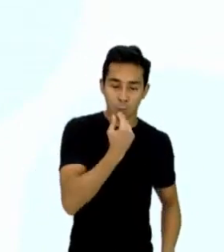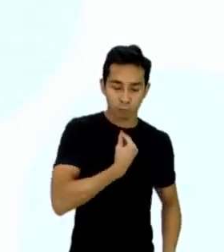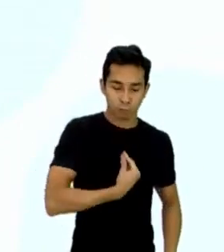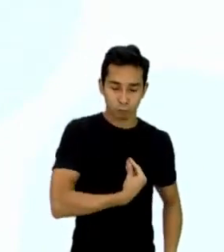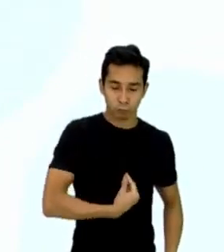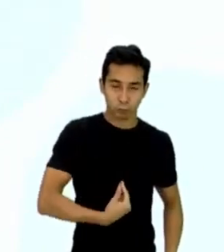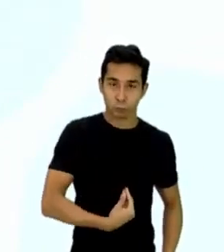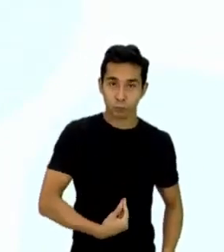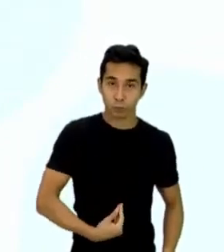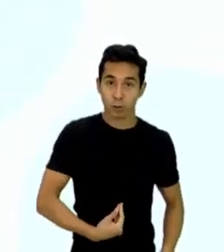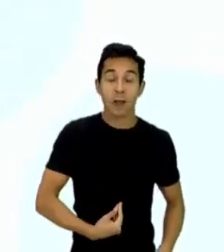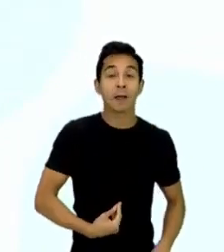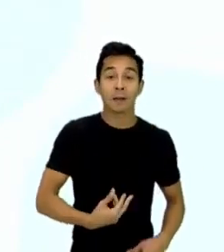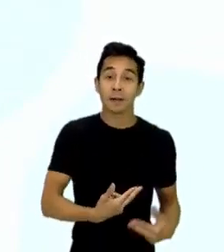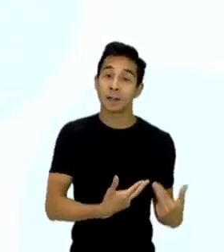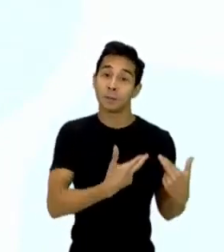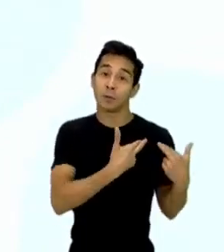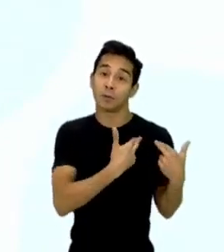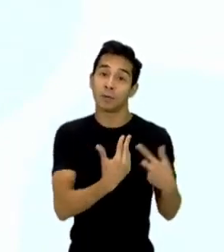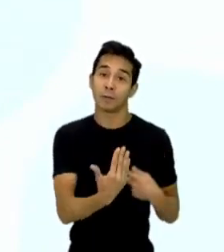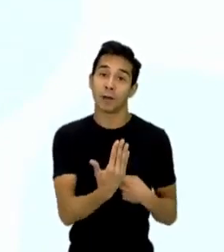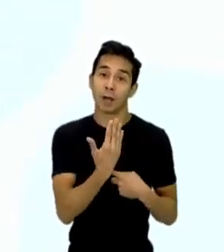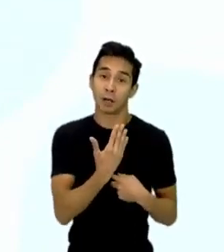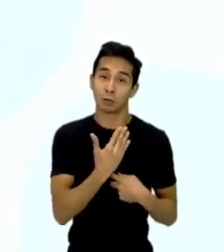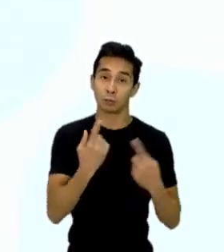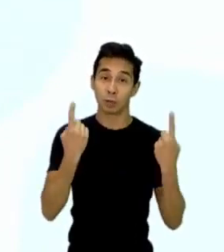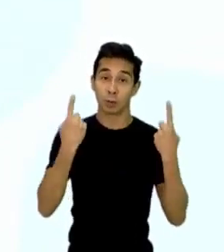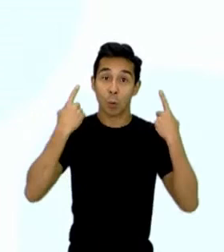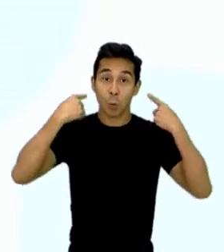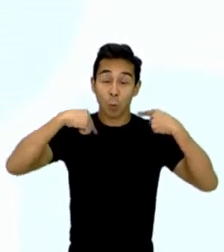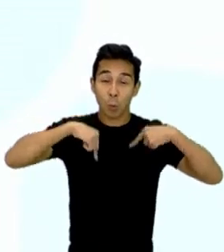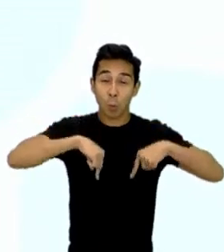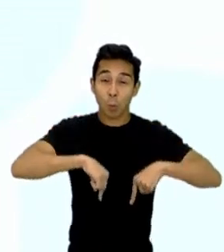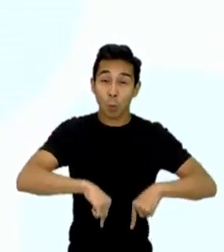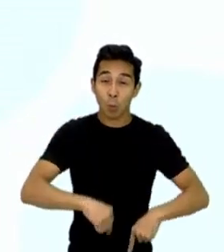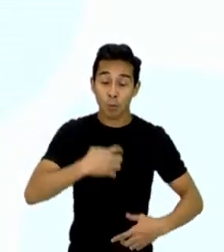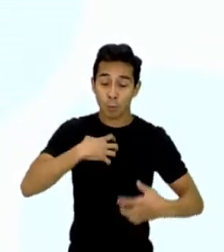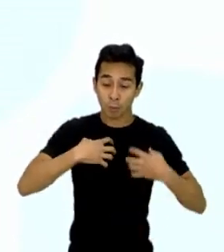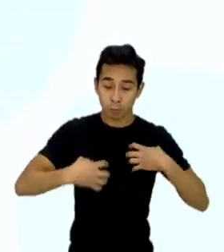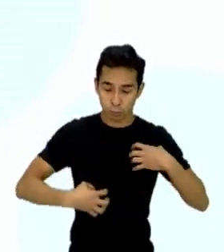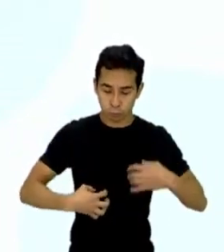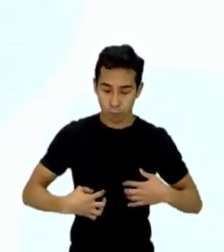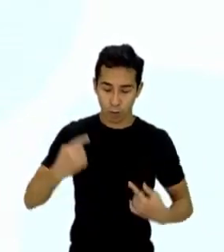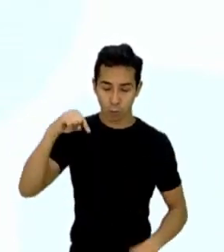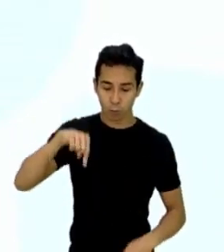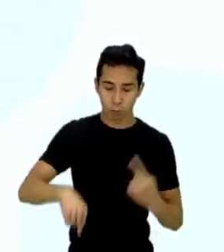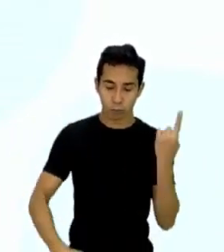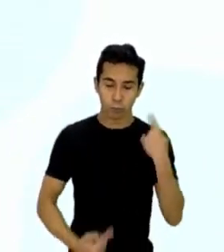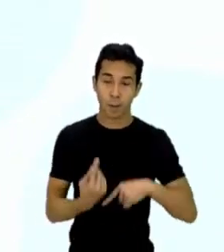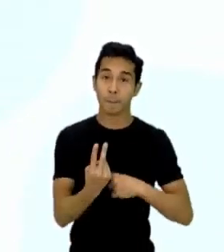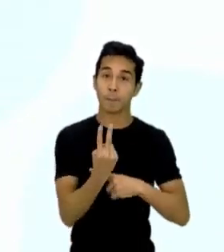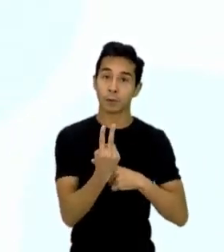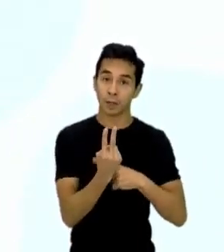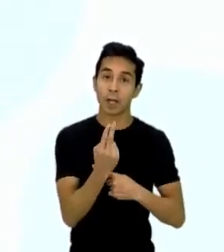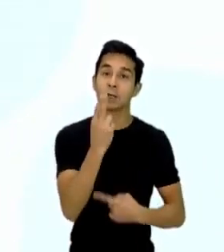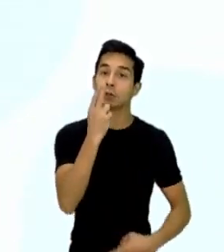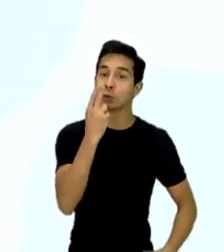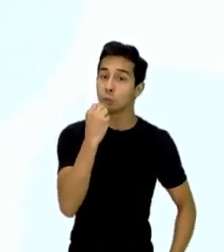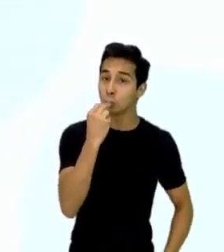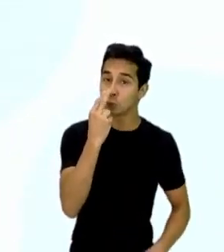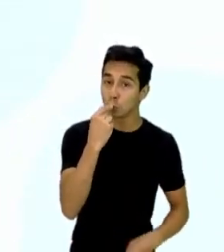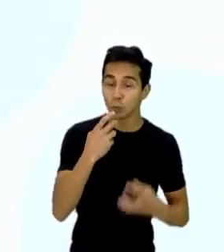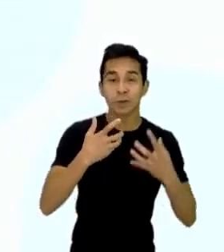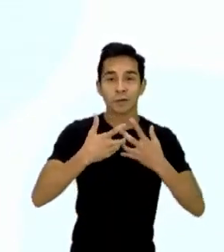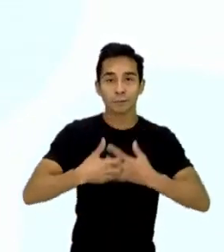pelo processo de nutrição do organismo, com base na identificação das funções desse sistema.